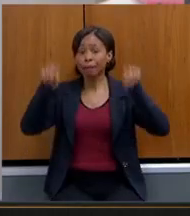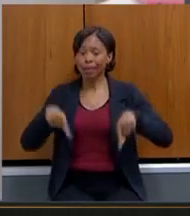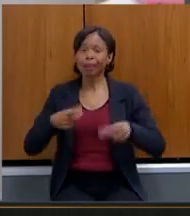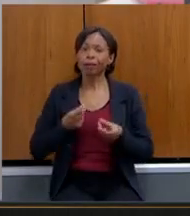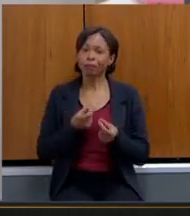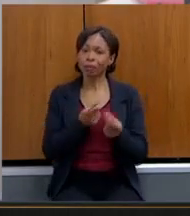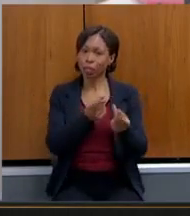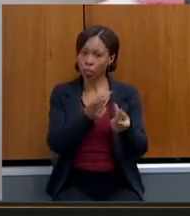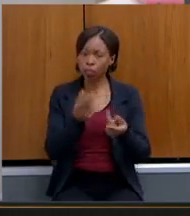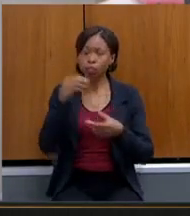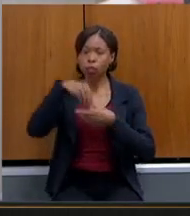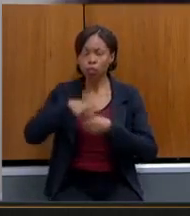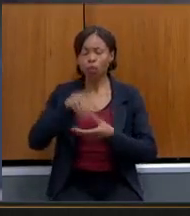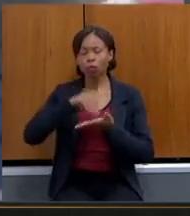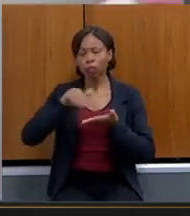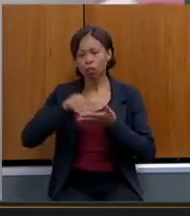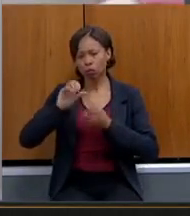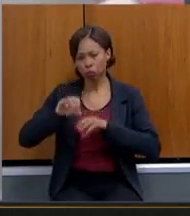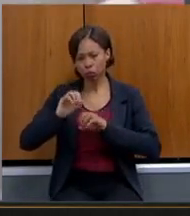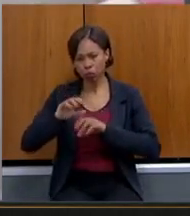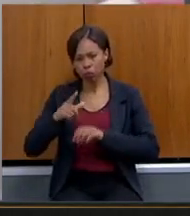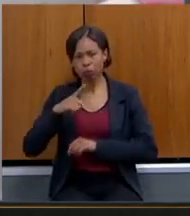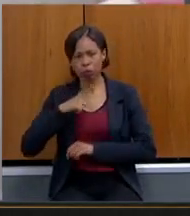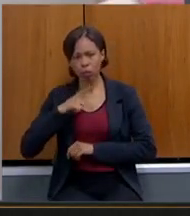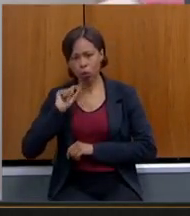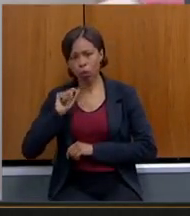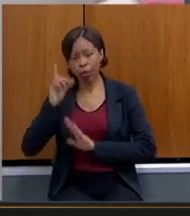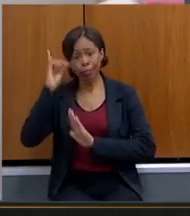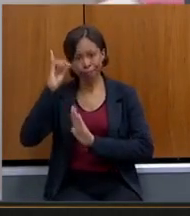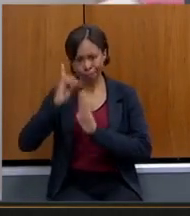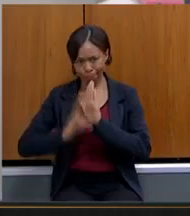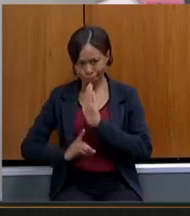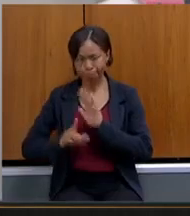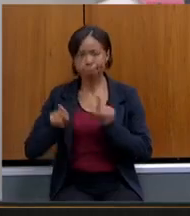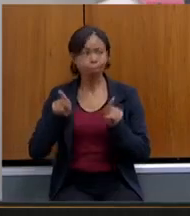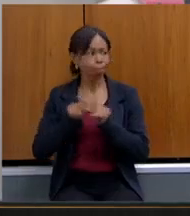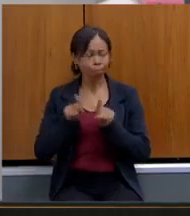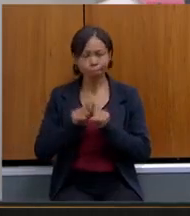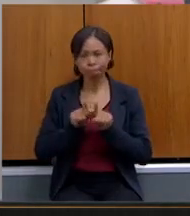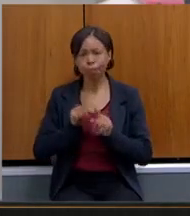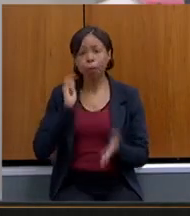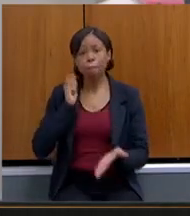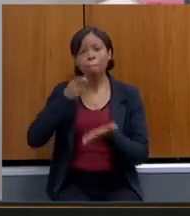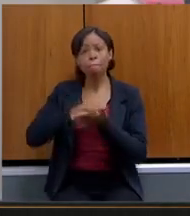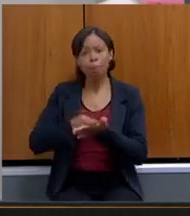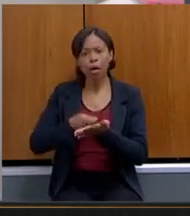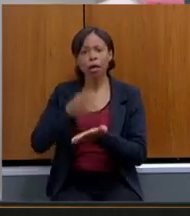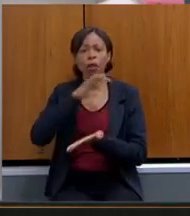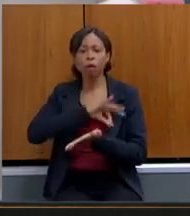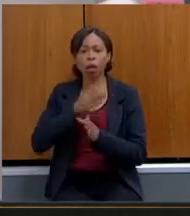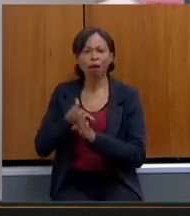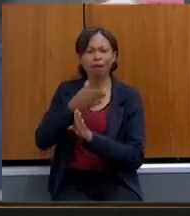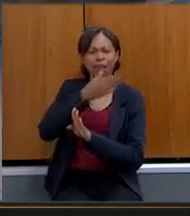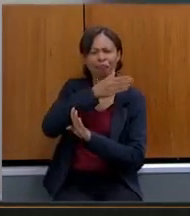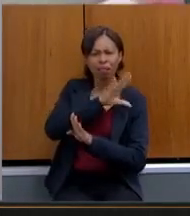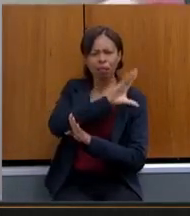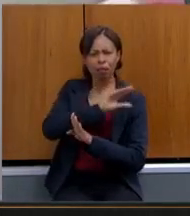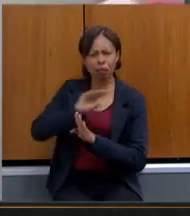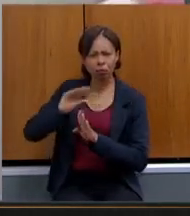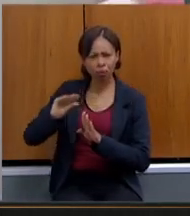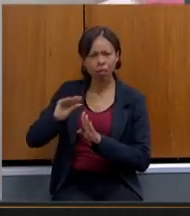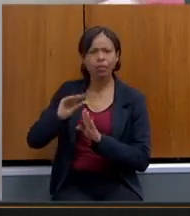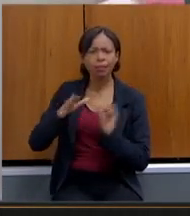lotado na Secretaria de Estado da Educação que possuem esse direito bem como o pagamento do valor retroativo devido